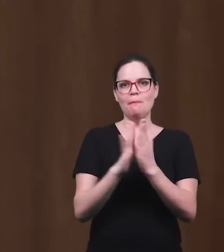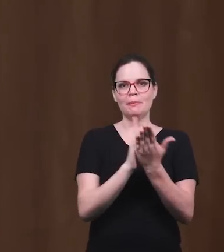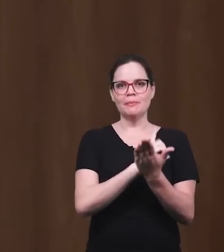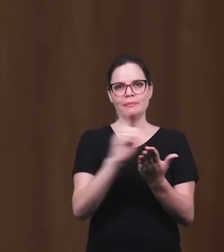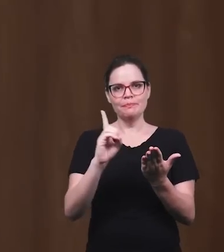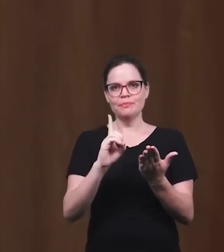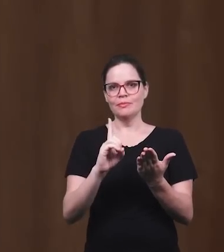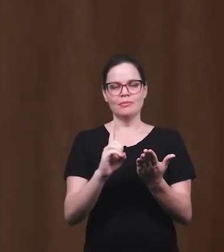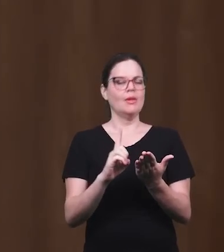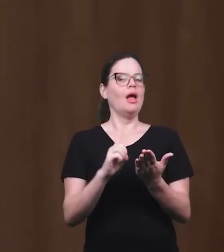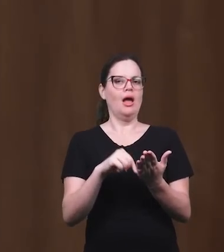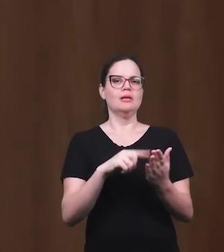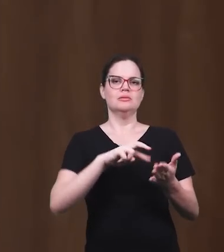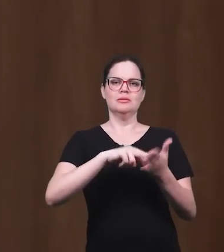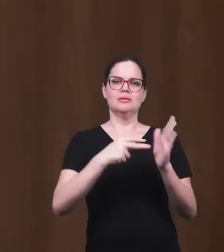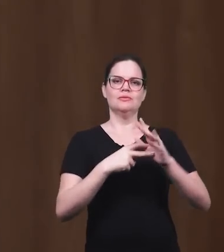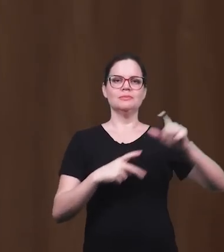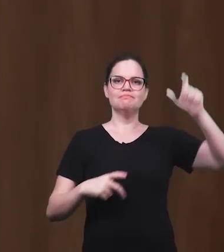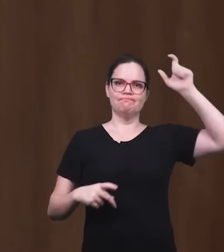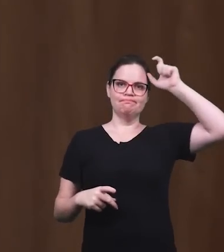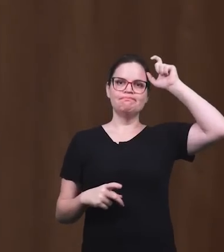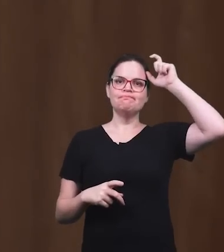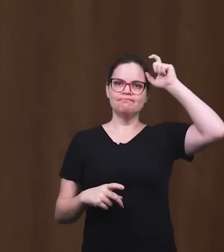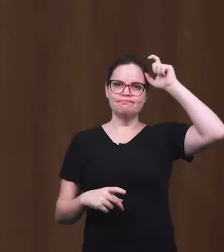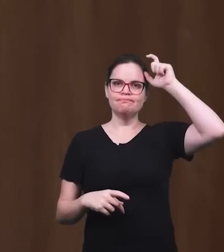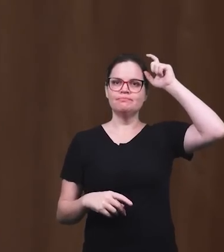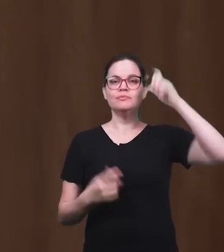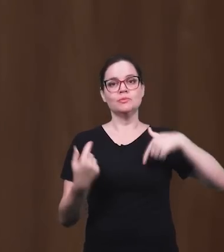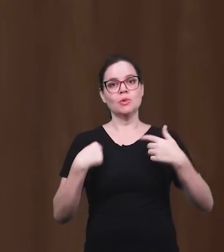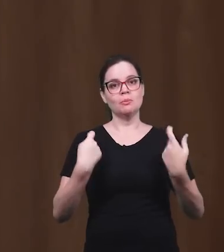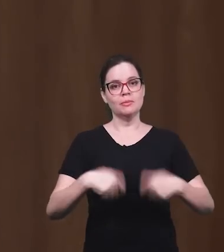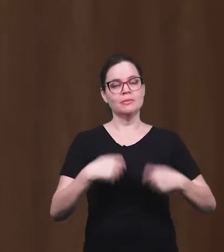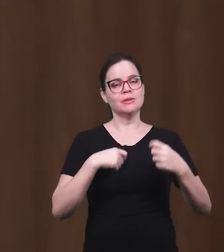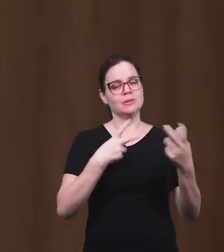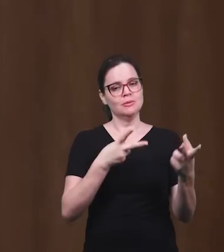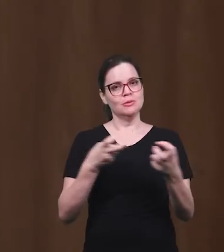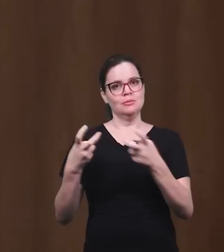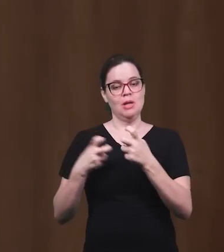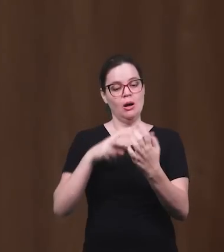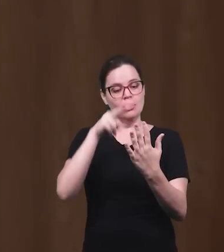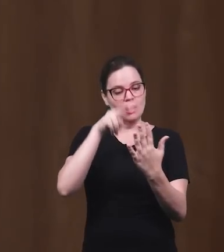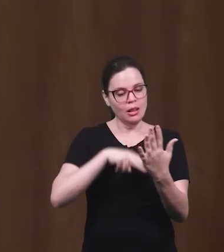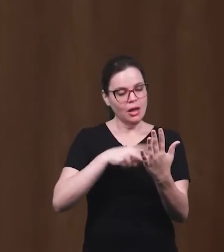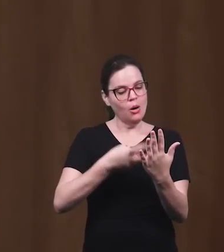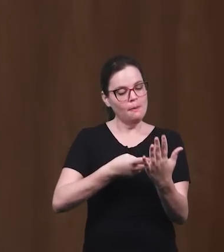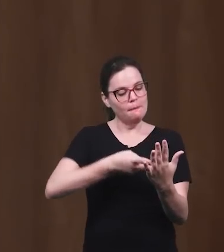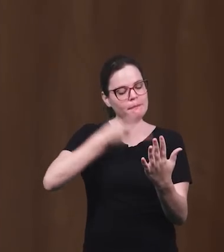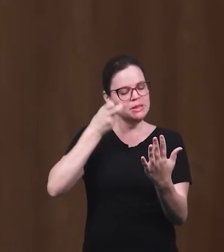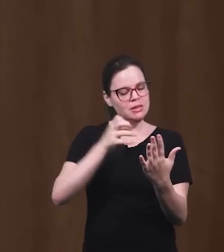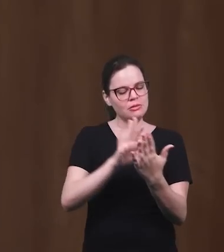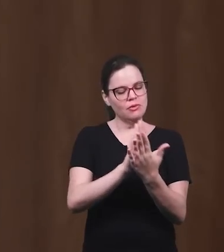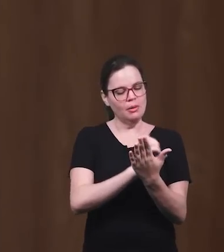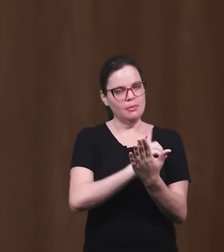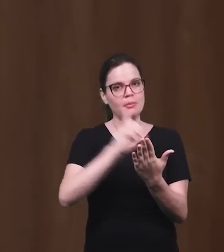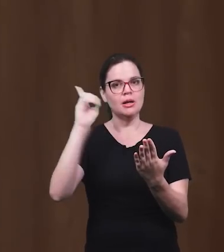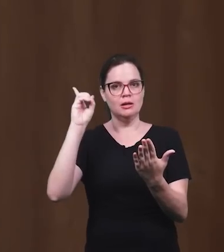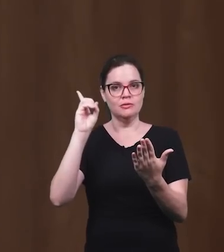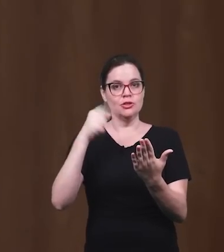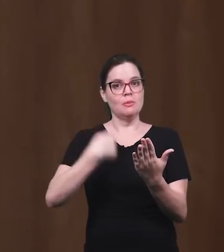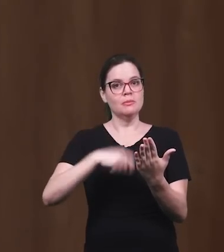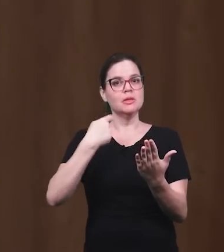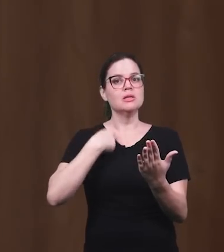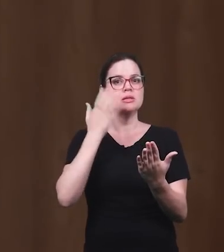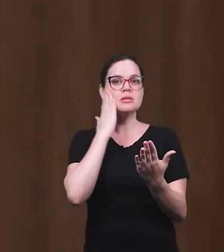Então esses pontos é que eu diria para os jovens, observar a palavra ou consultar a palavra.